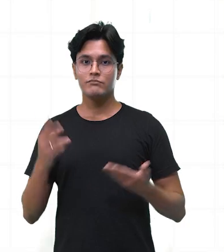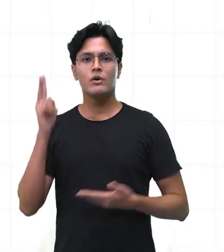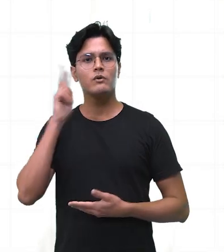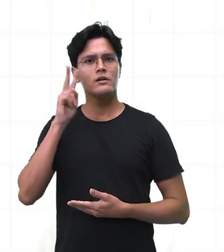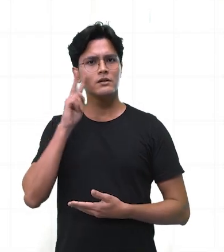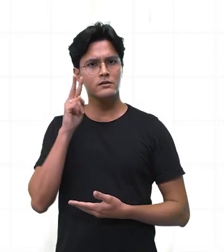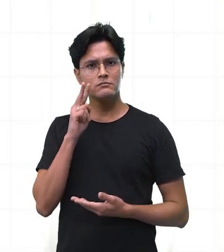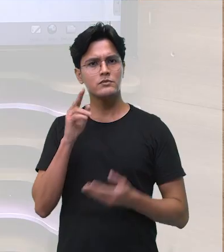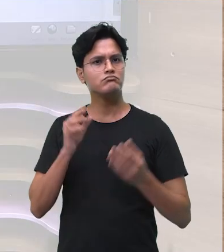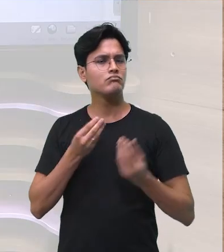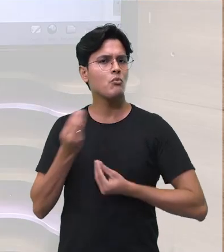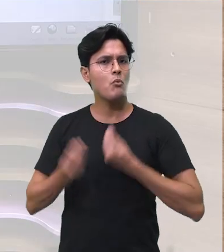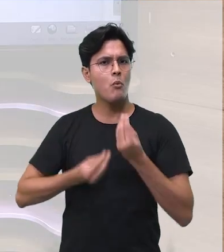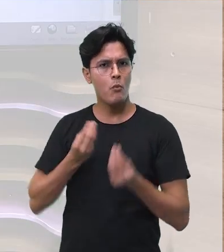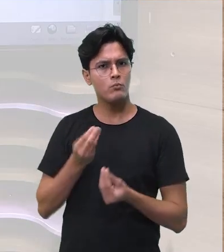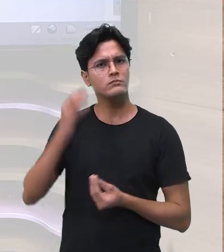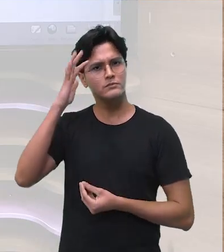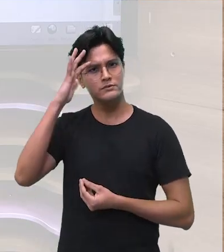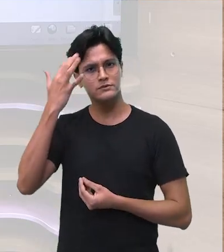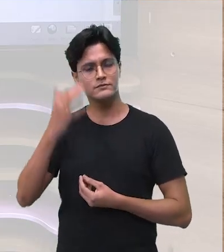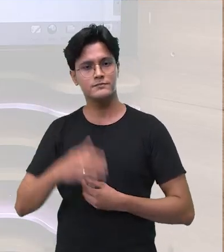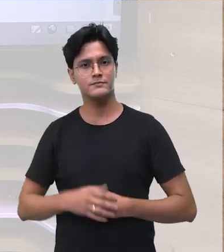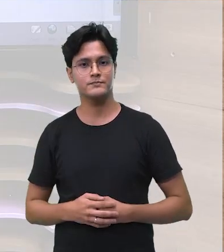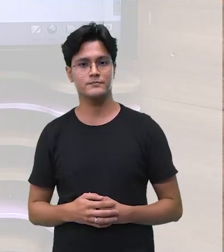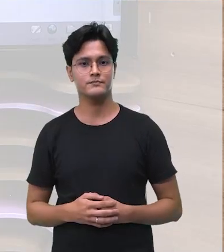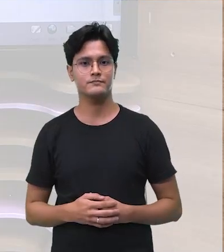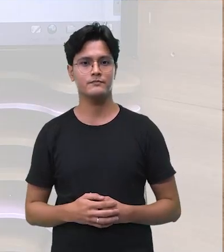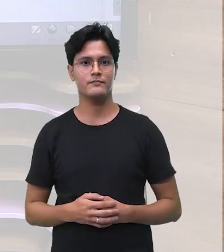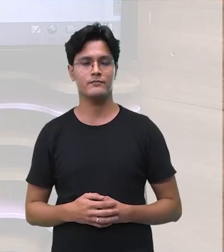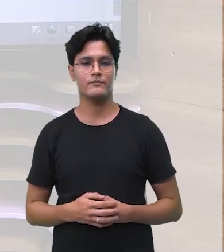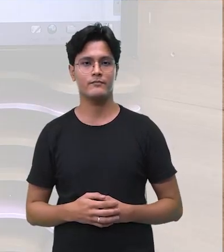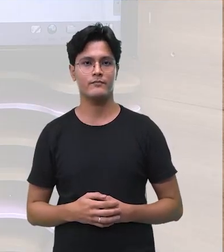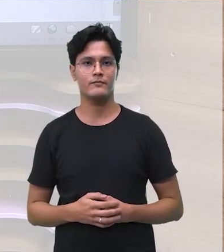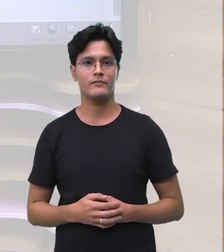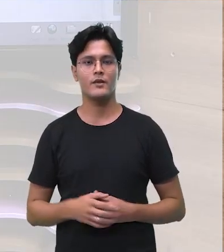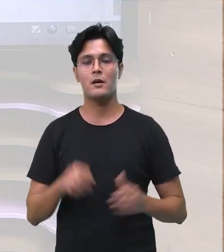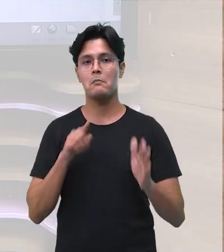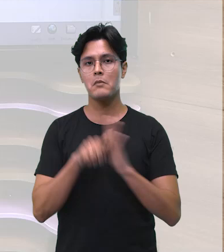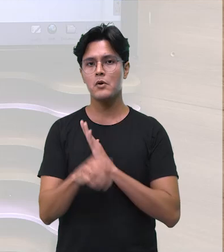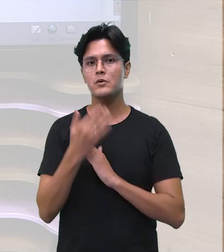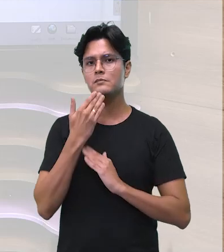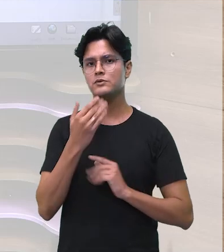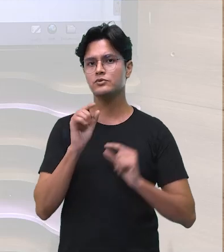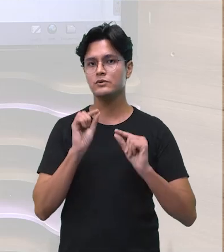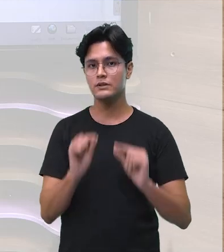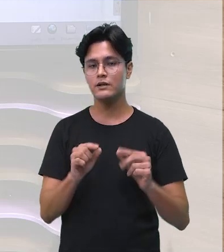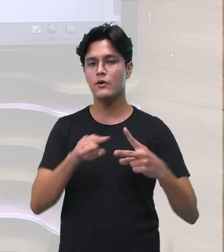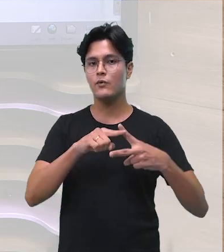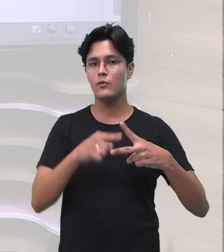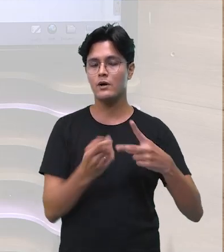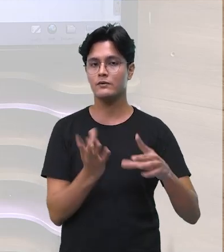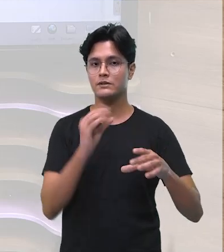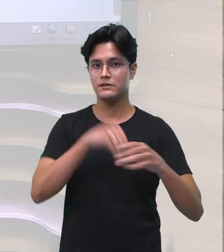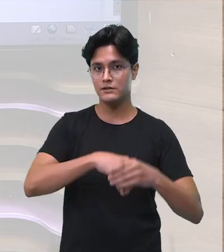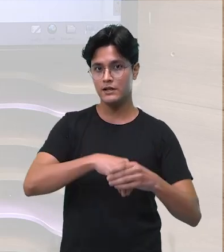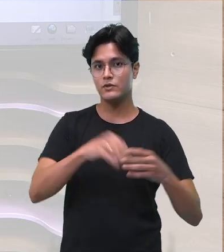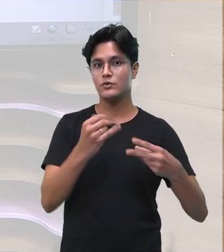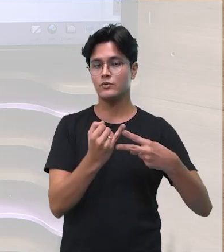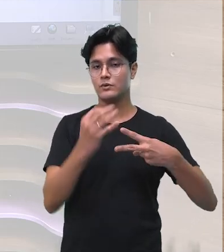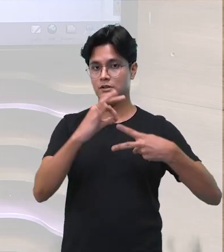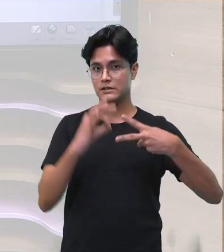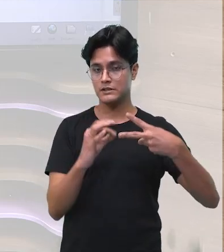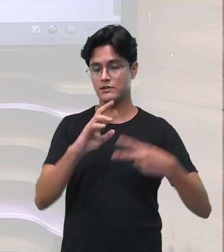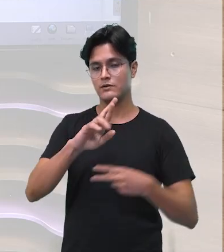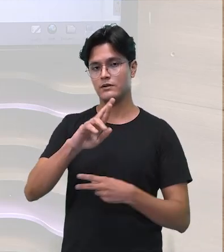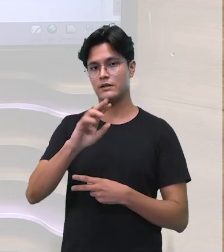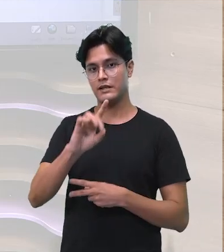que a gente fez nesse exemplo. Pedia o ângulo interno de um polígono regular, nesse caso de um decágono.